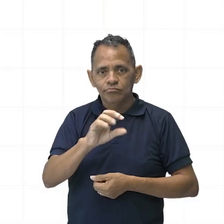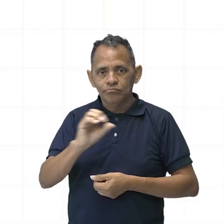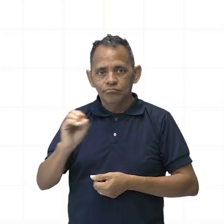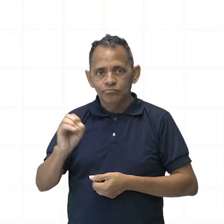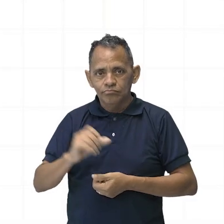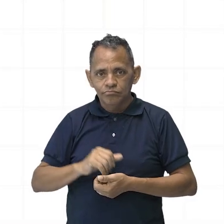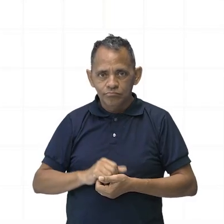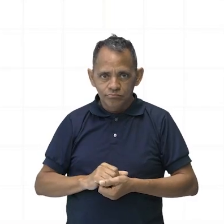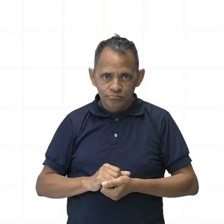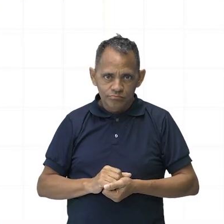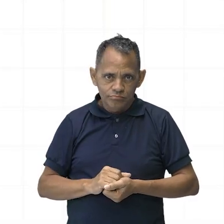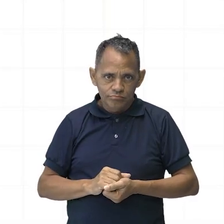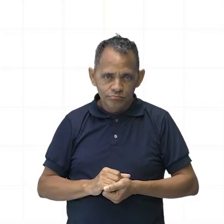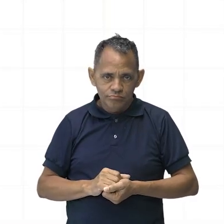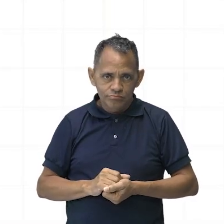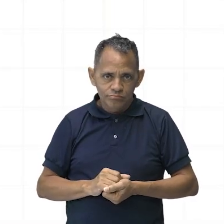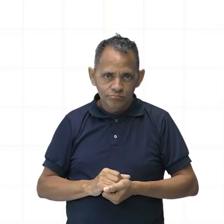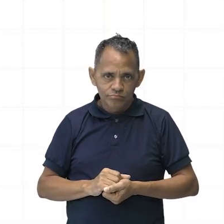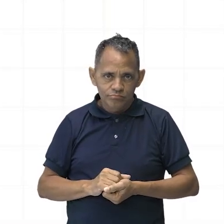Certo? Ficou todo torto esse.